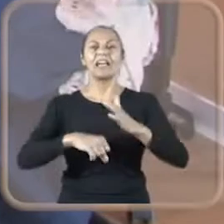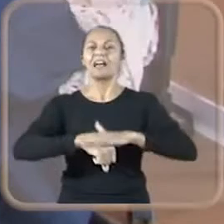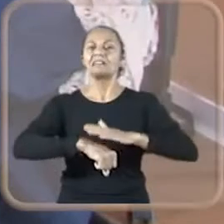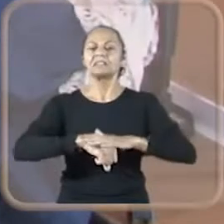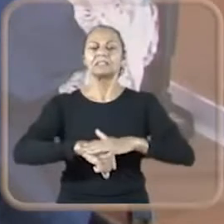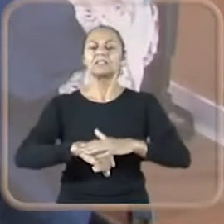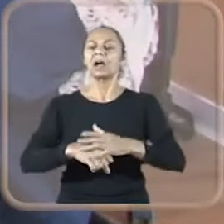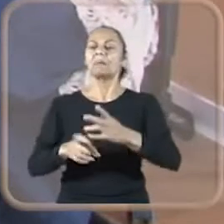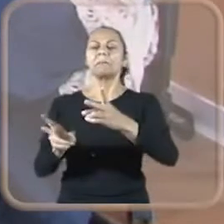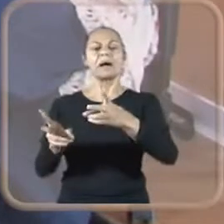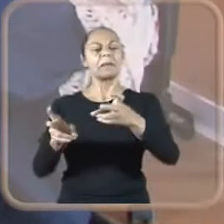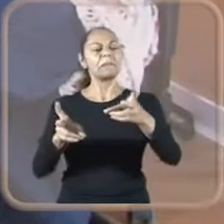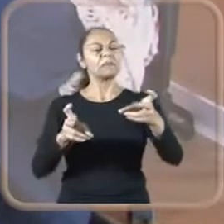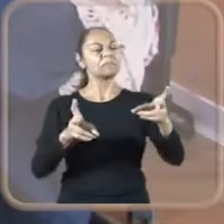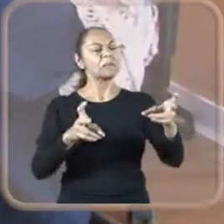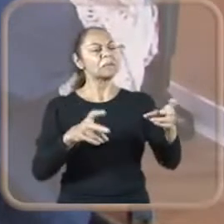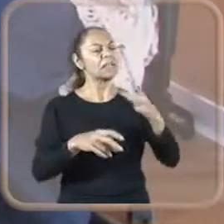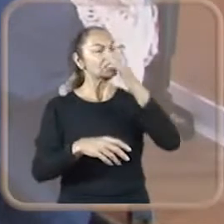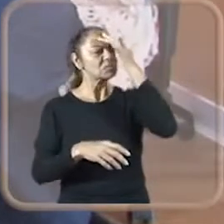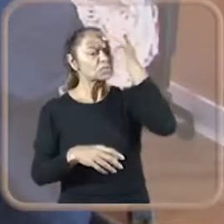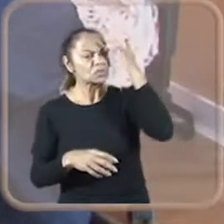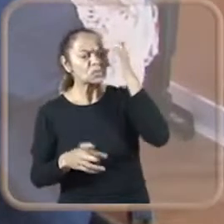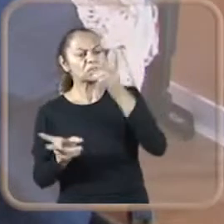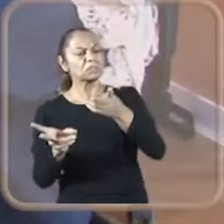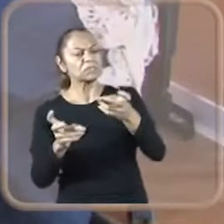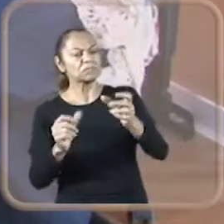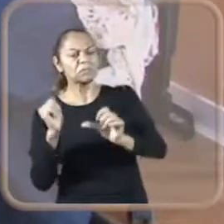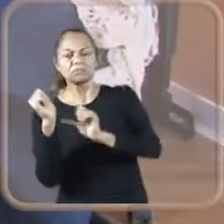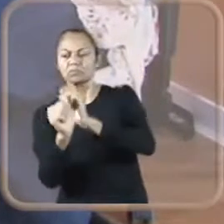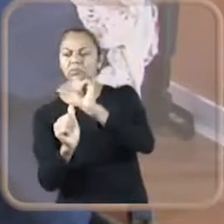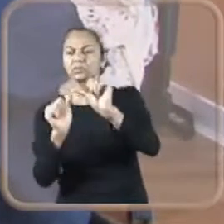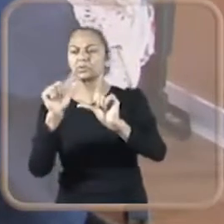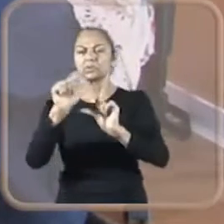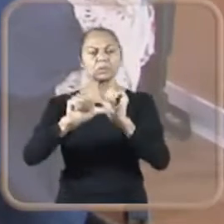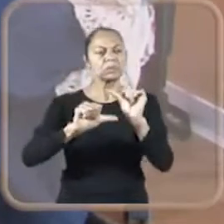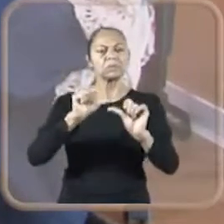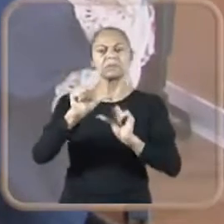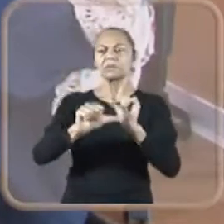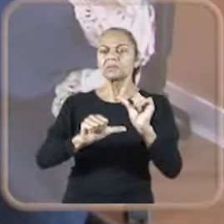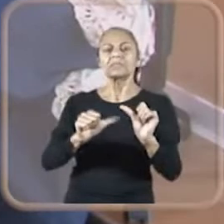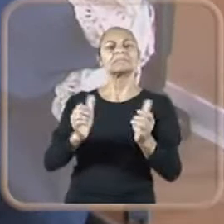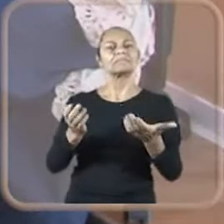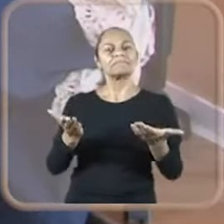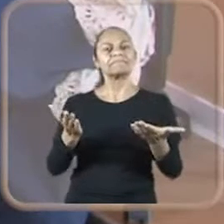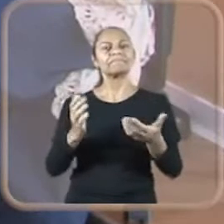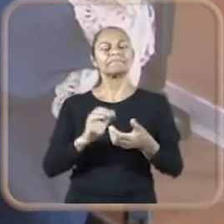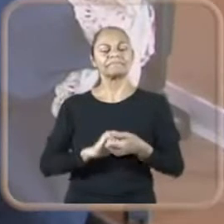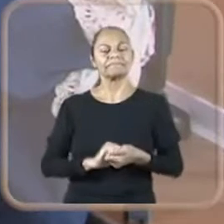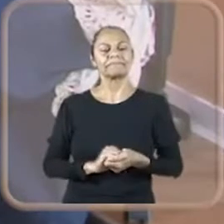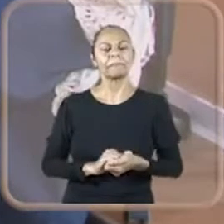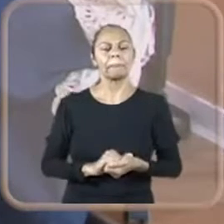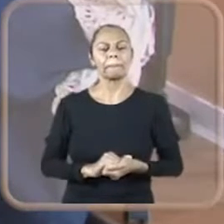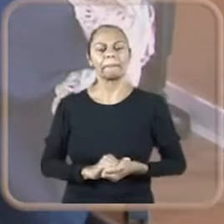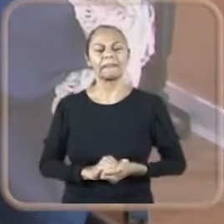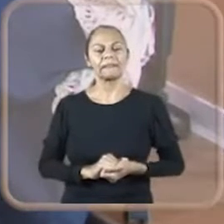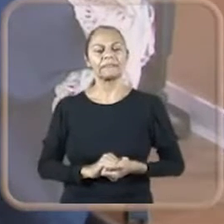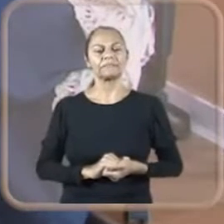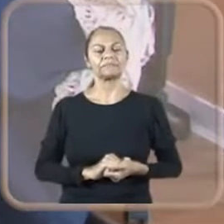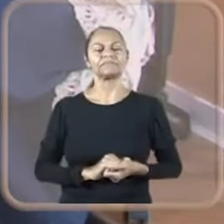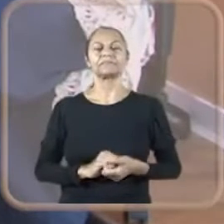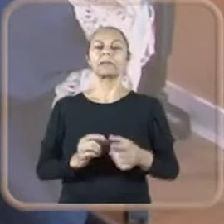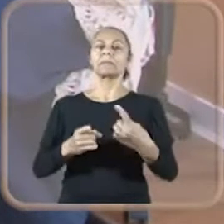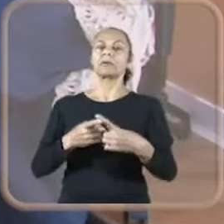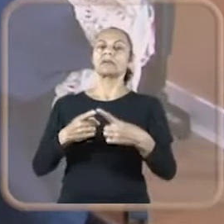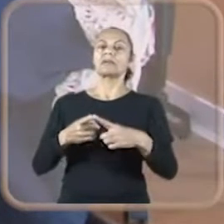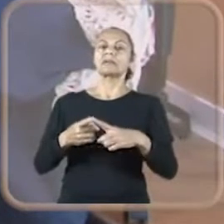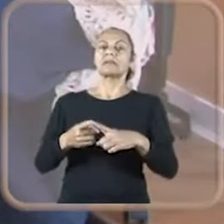fomos vendo os resultados na vida das pessoas e nos apaixonamos, né? Exatamente. Uma diferença muito